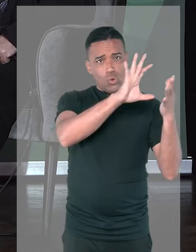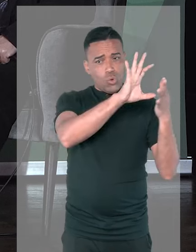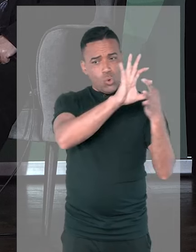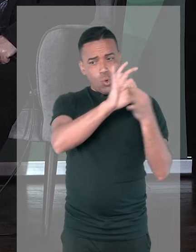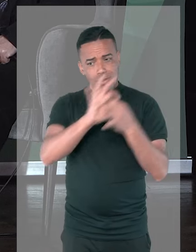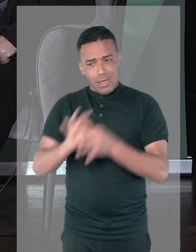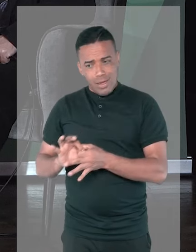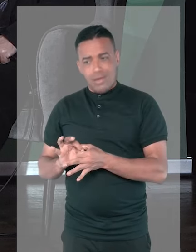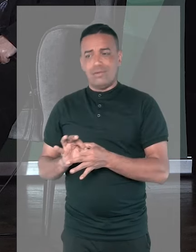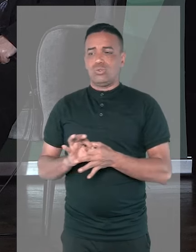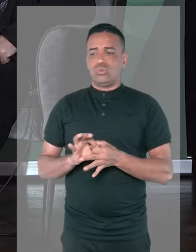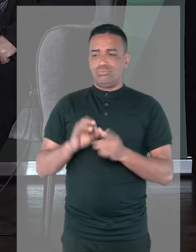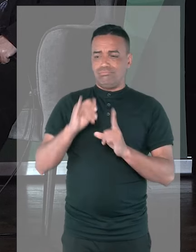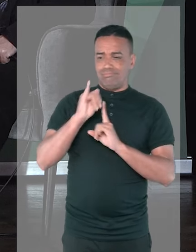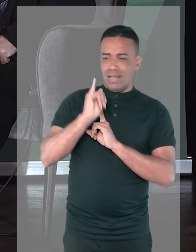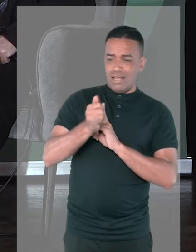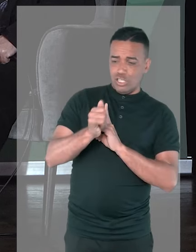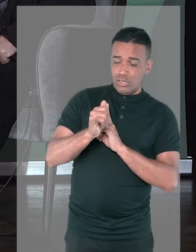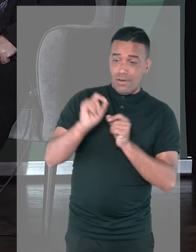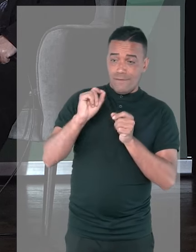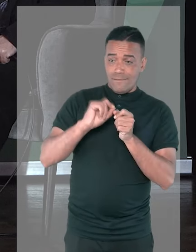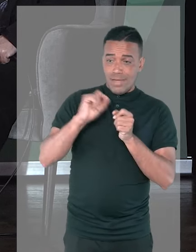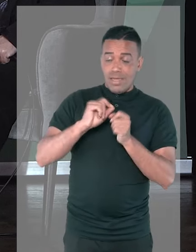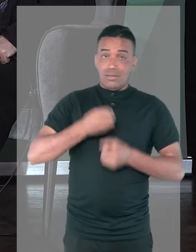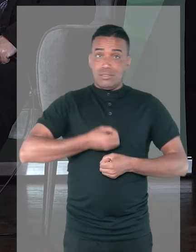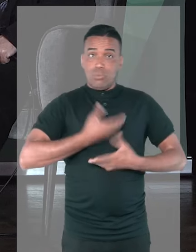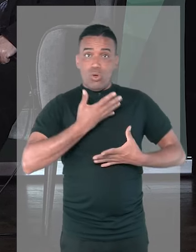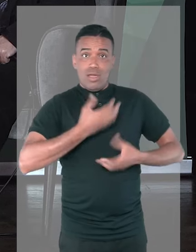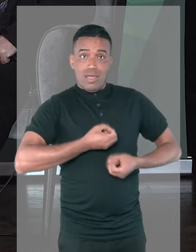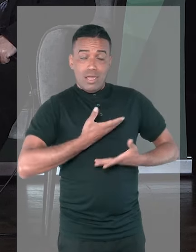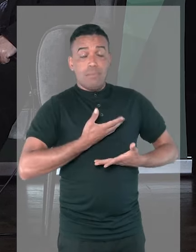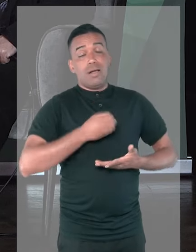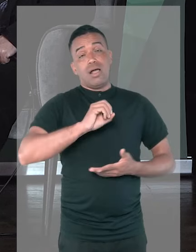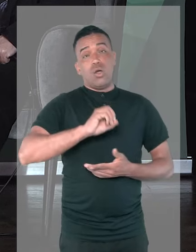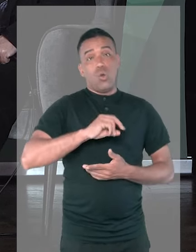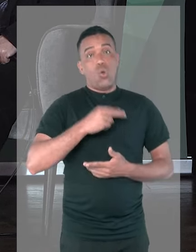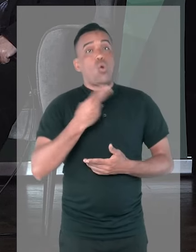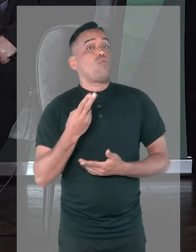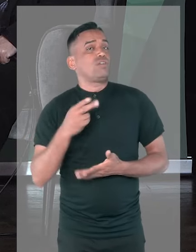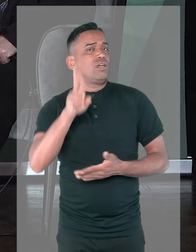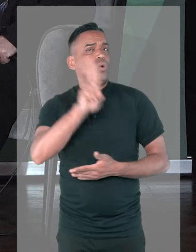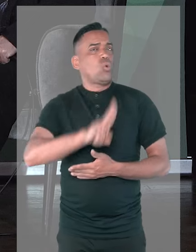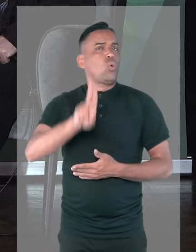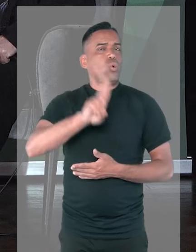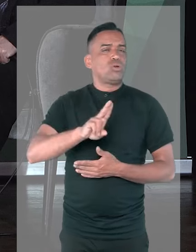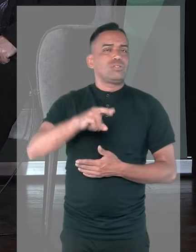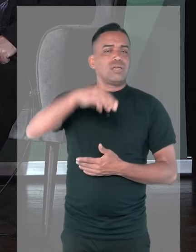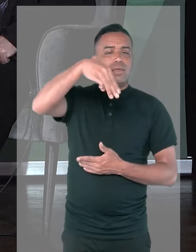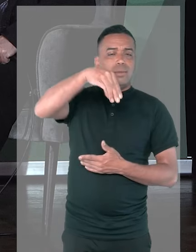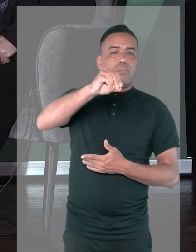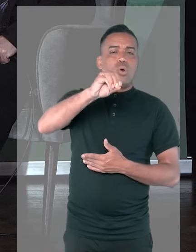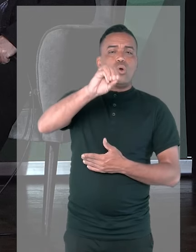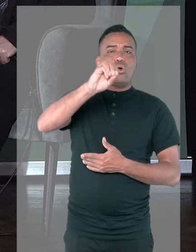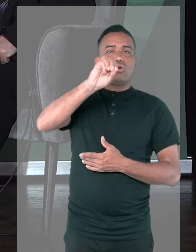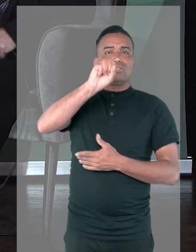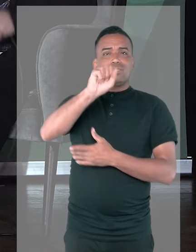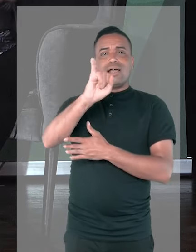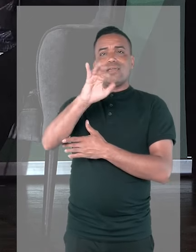narrativa, fizeram poemas, ou você utiliza muito esse recurso que você se referiu, do mosaico, de pegar um poema e jogar